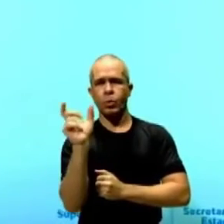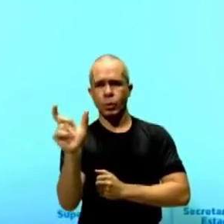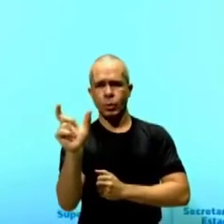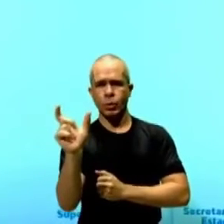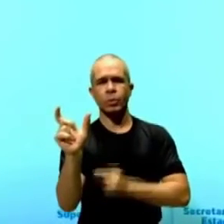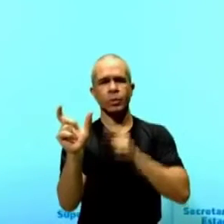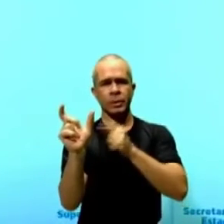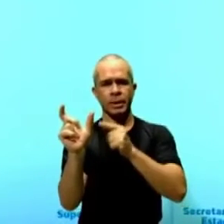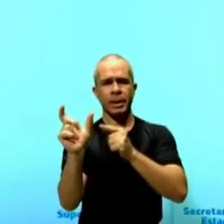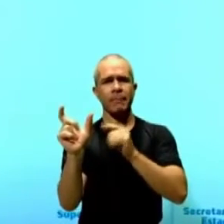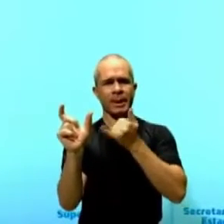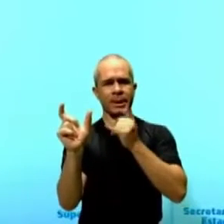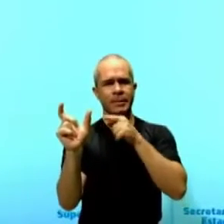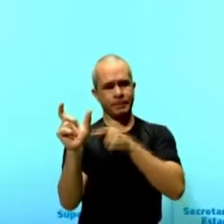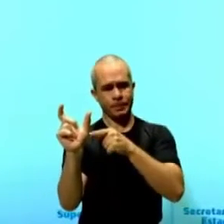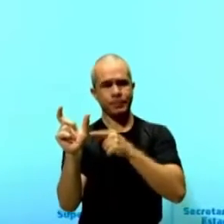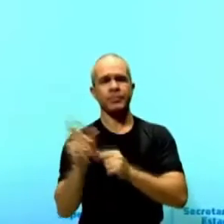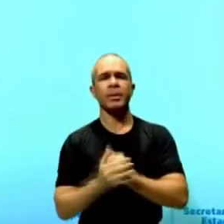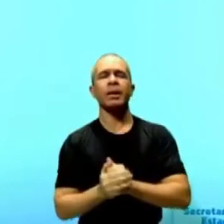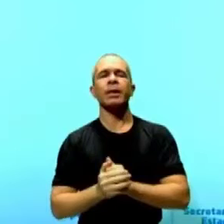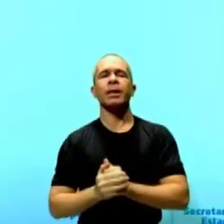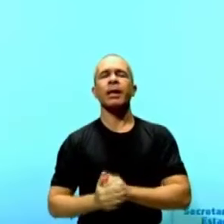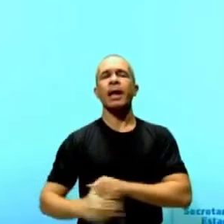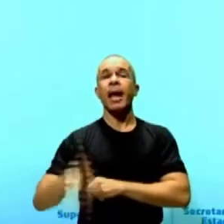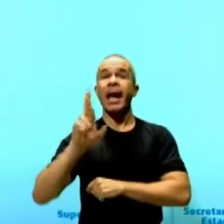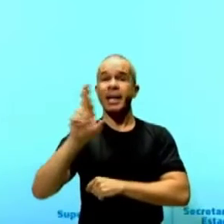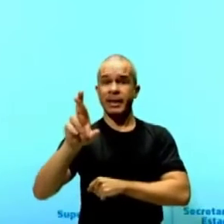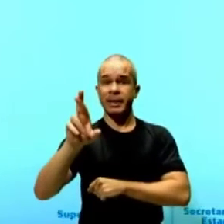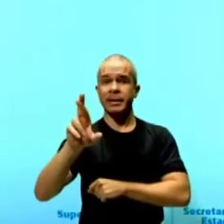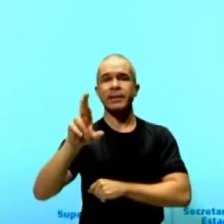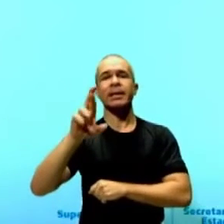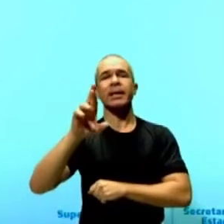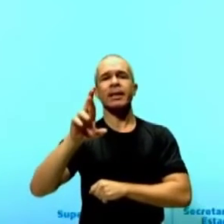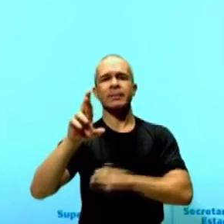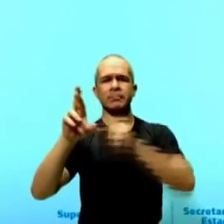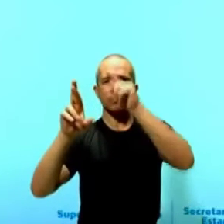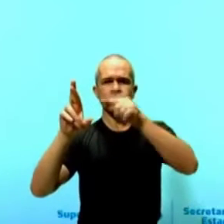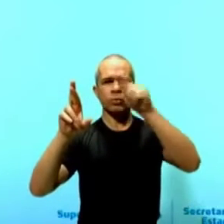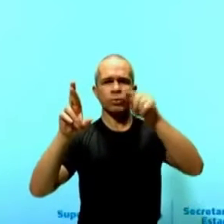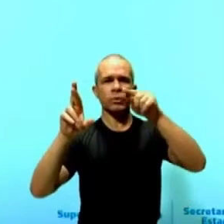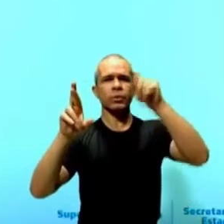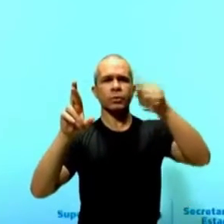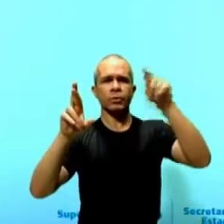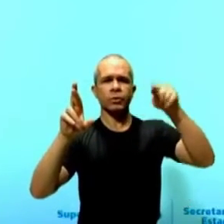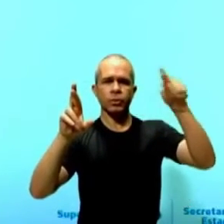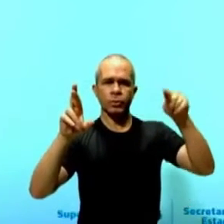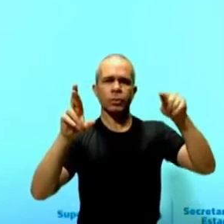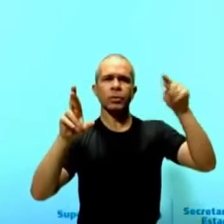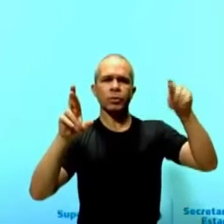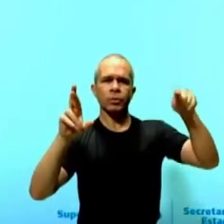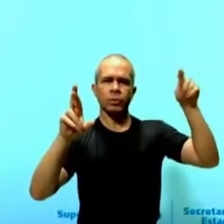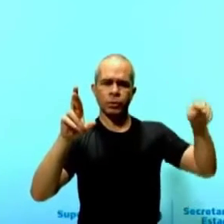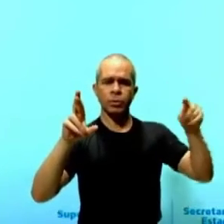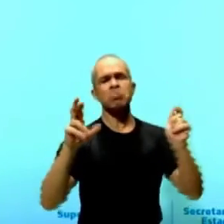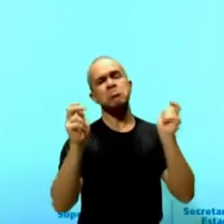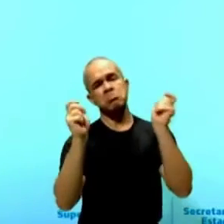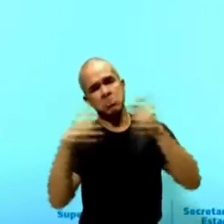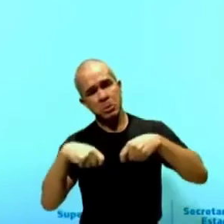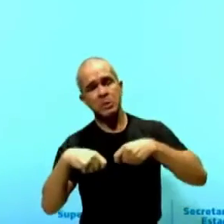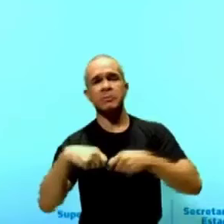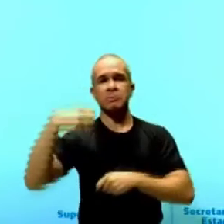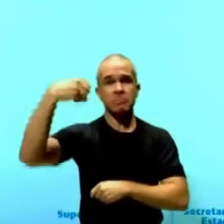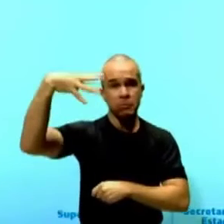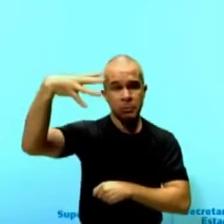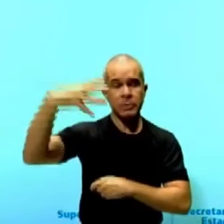uma tensão. Eu tenho as resistências, tá certo? Que pode ser a minha lâmpada, aí, as lâmpadas que eu acabei de